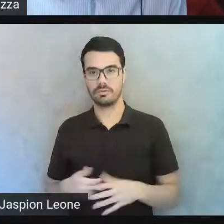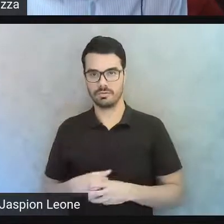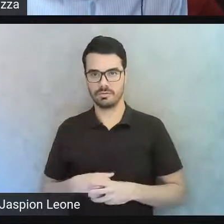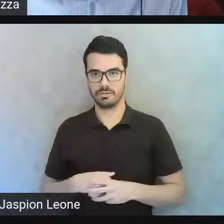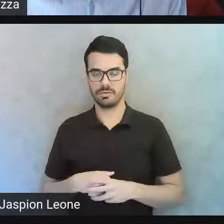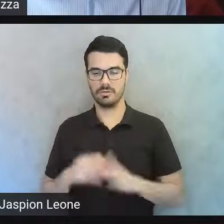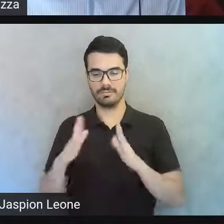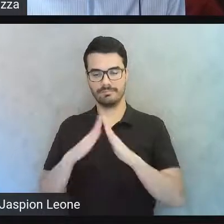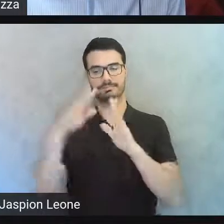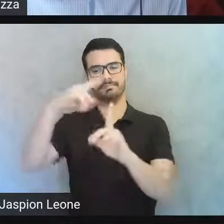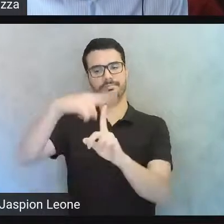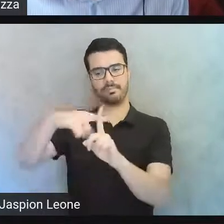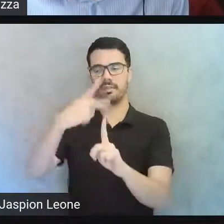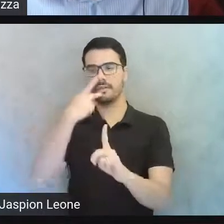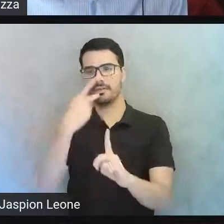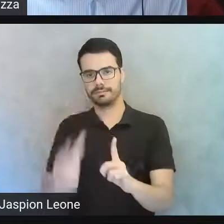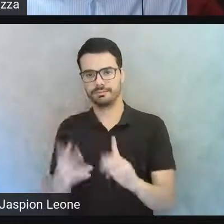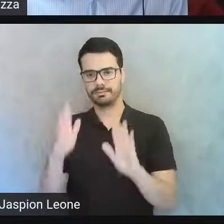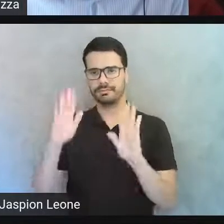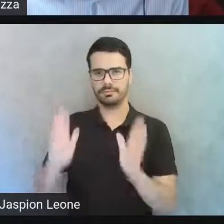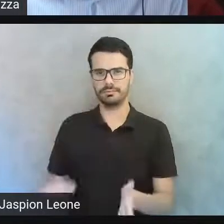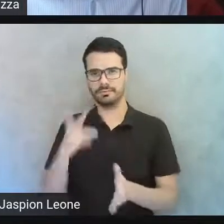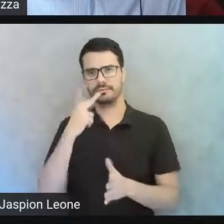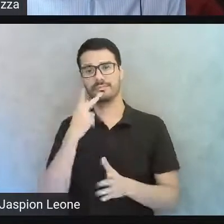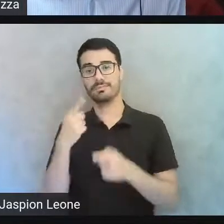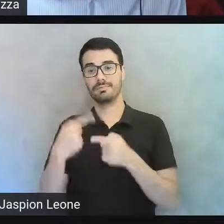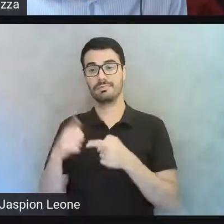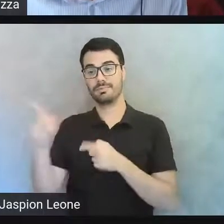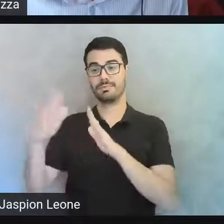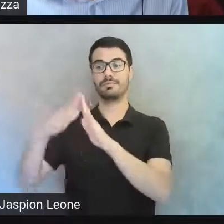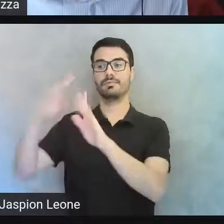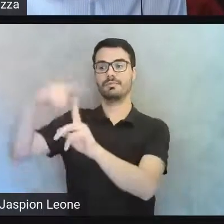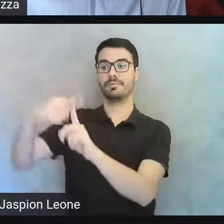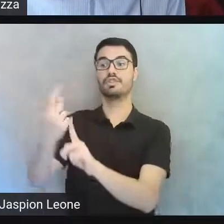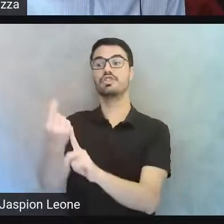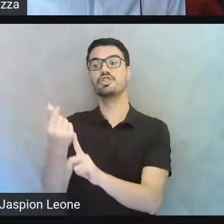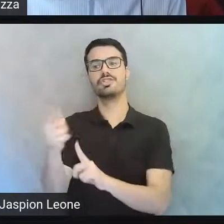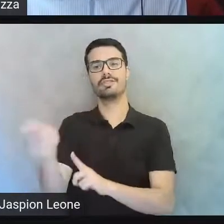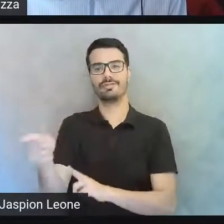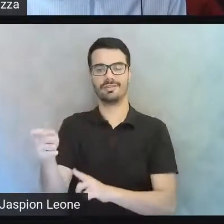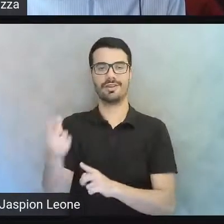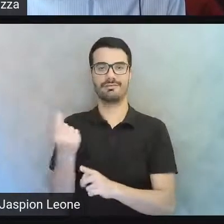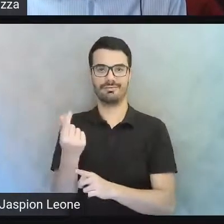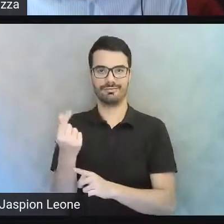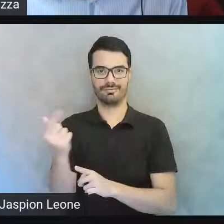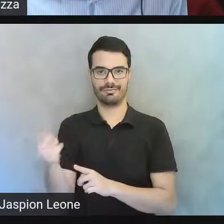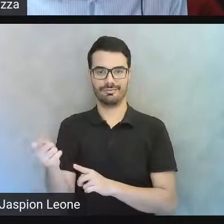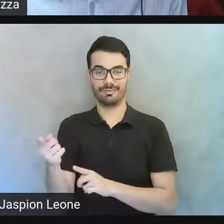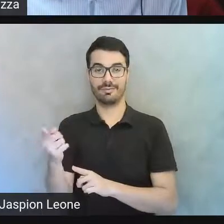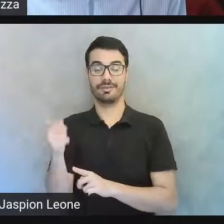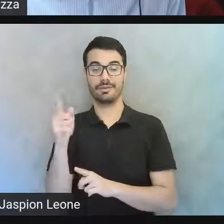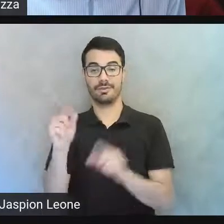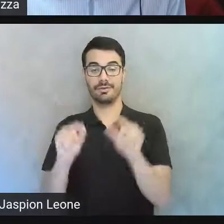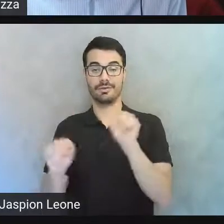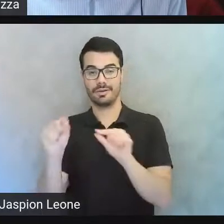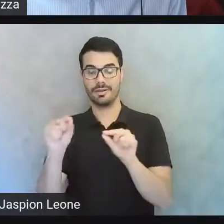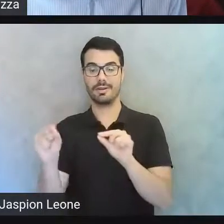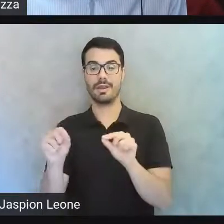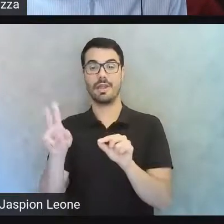as igrejas mobilizam um volume muito grande de dinheiro vivo, né? E isso acaba